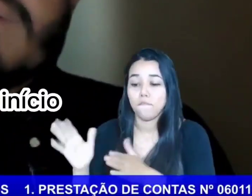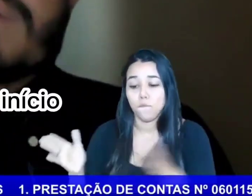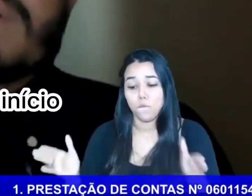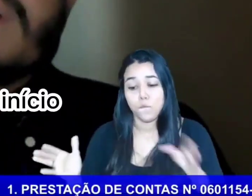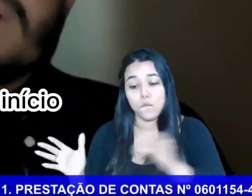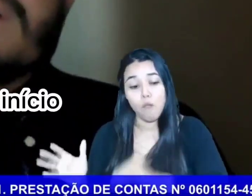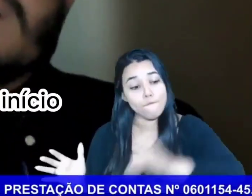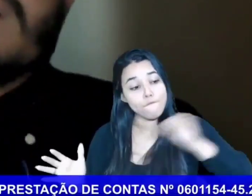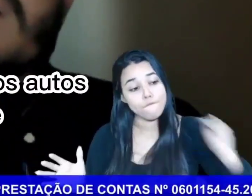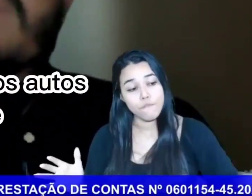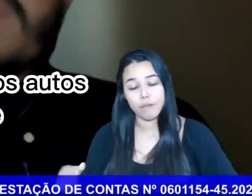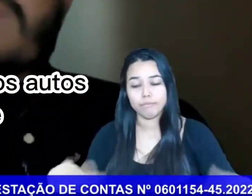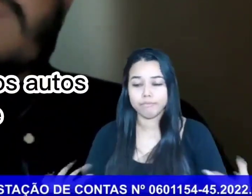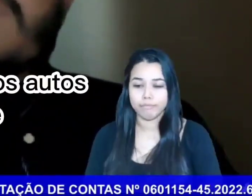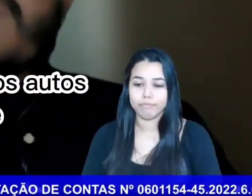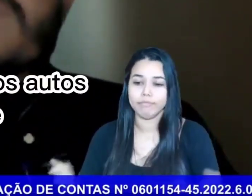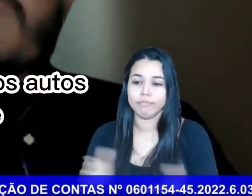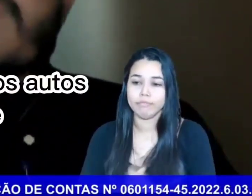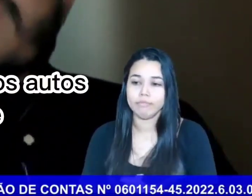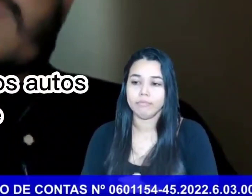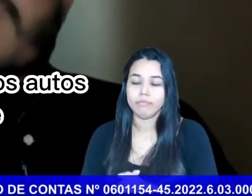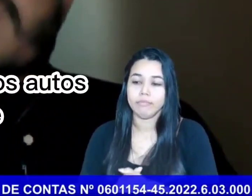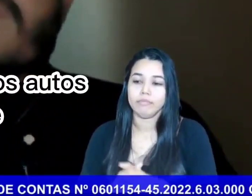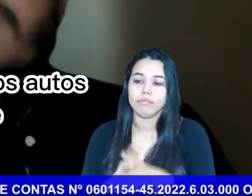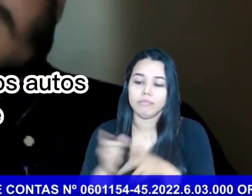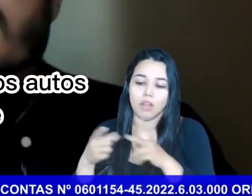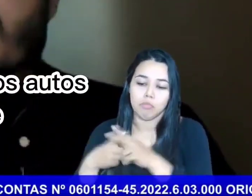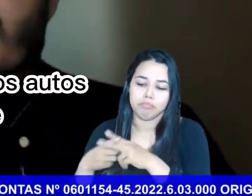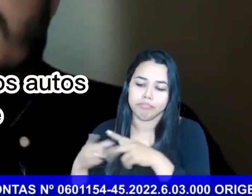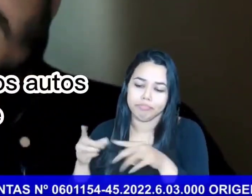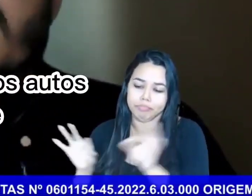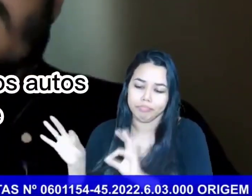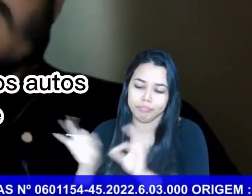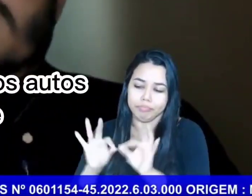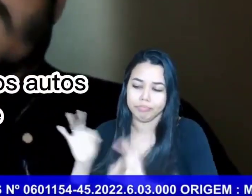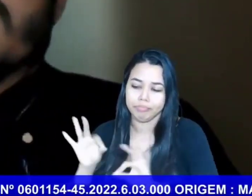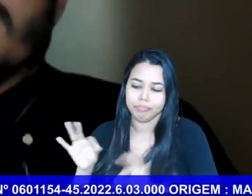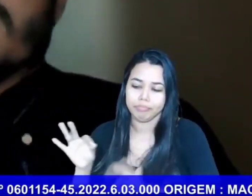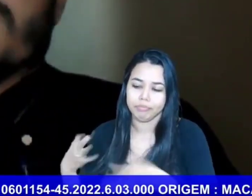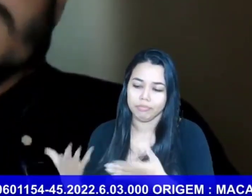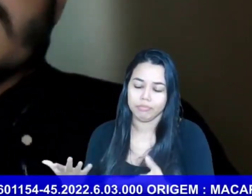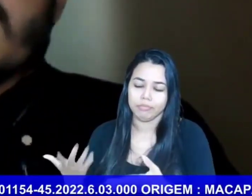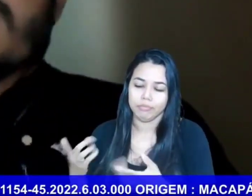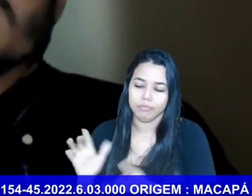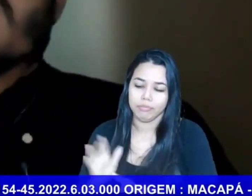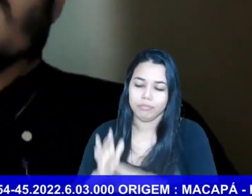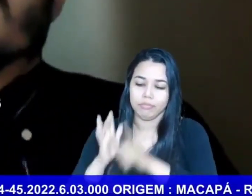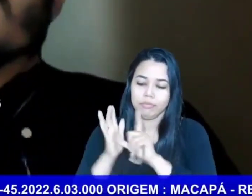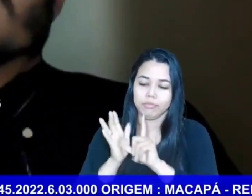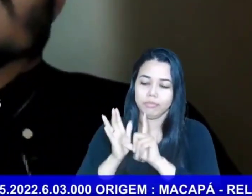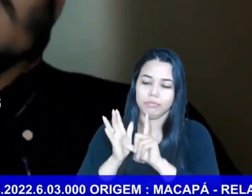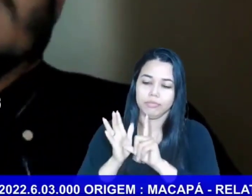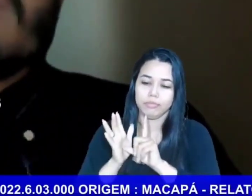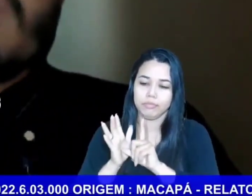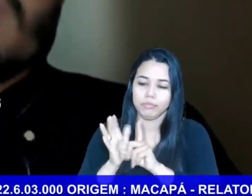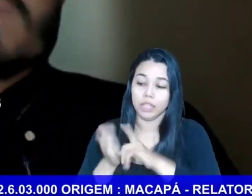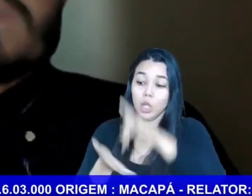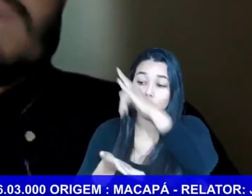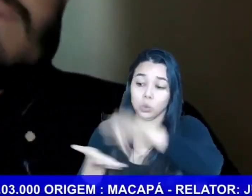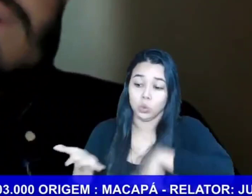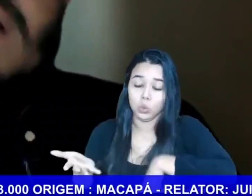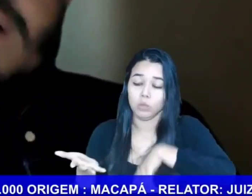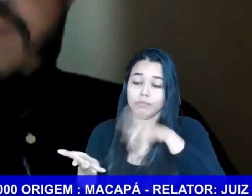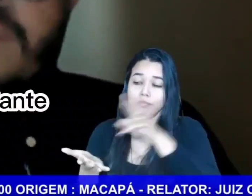eu devo esclarecer de início que as peças acostadas aos autos intempestivamente, dos quais são notas